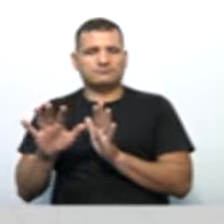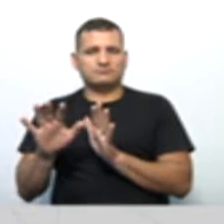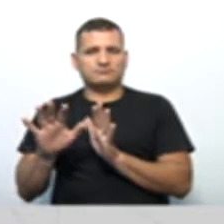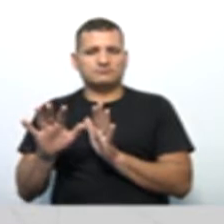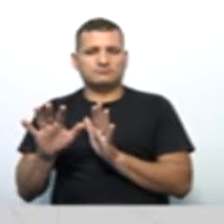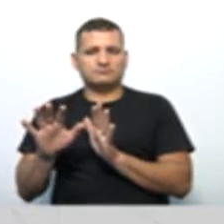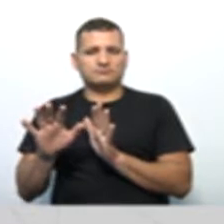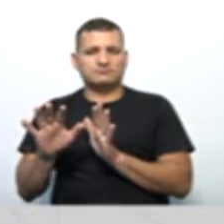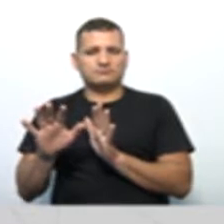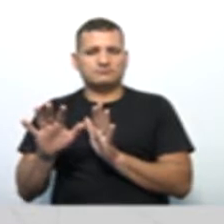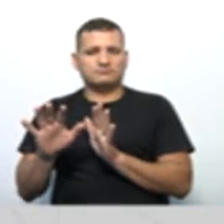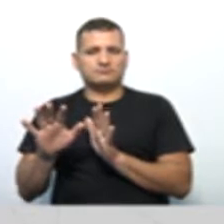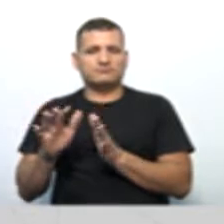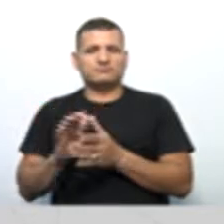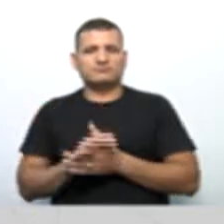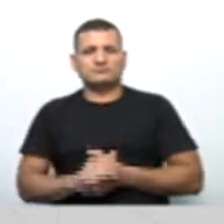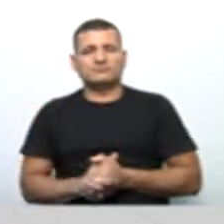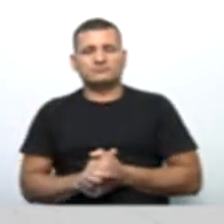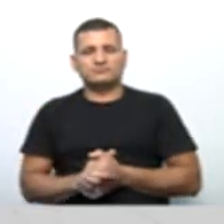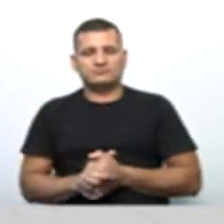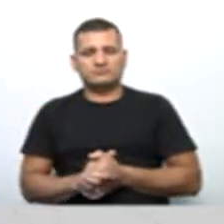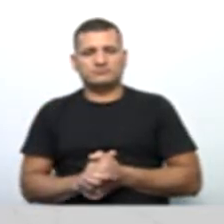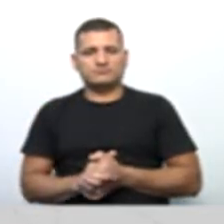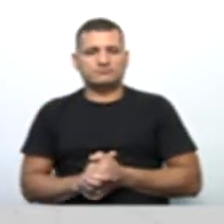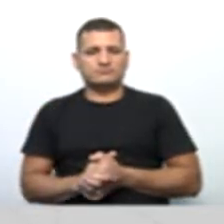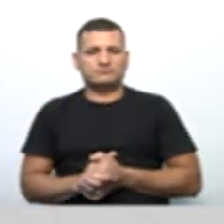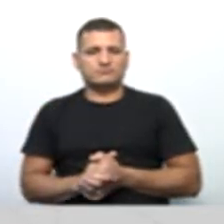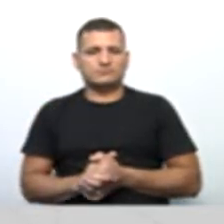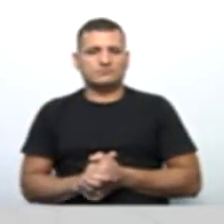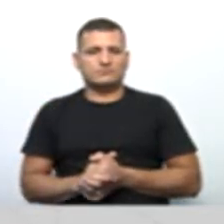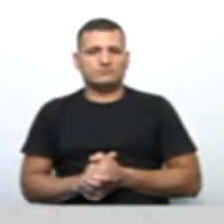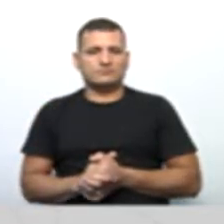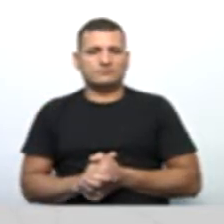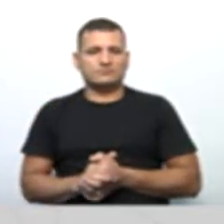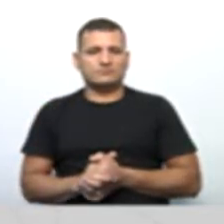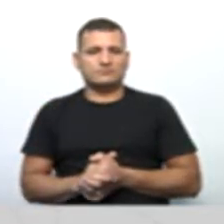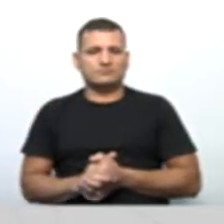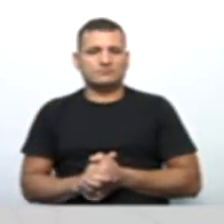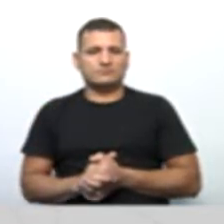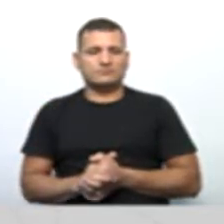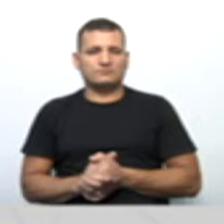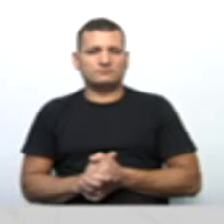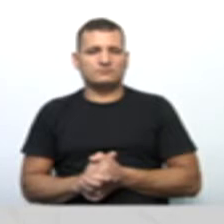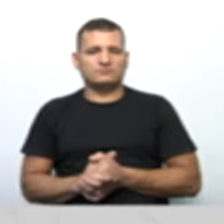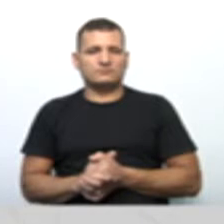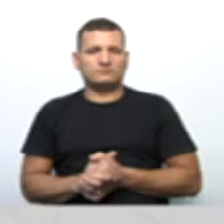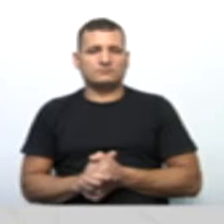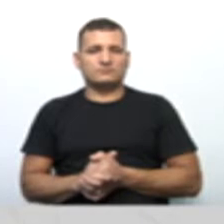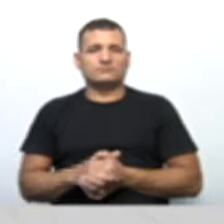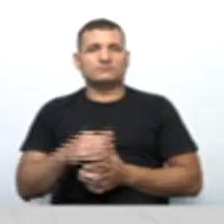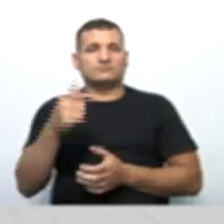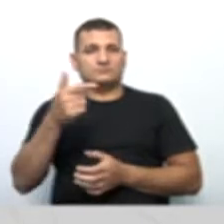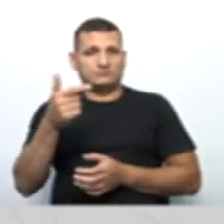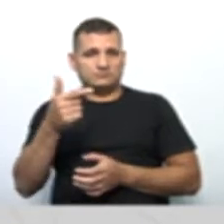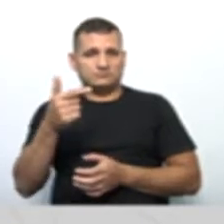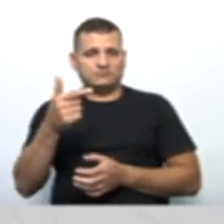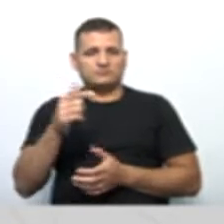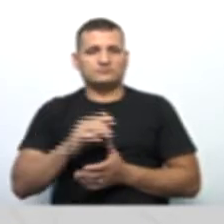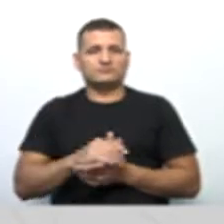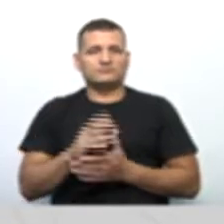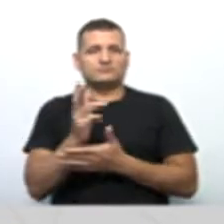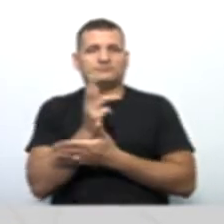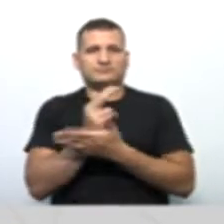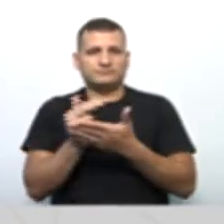cansar o leitor na hora dele visualizar no na onu a pm dois já mudou continua com